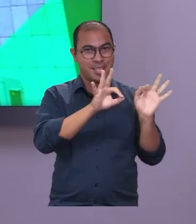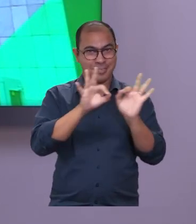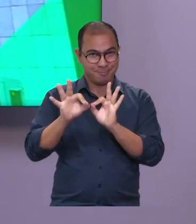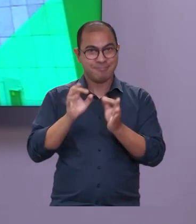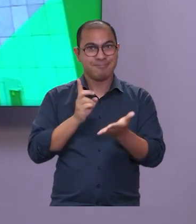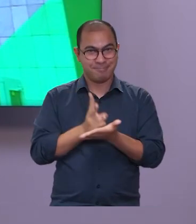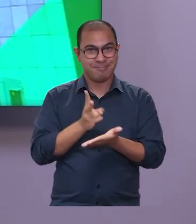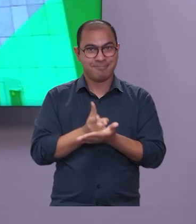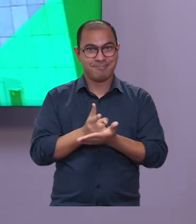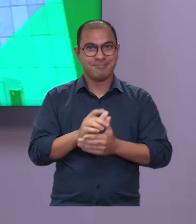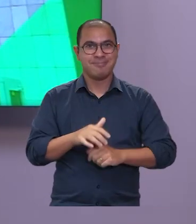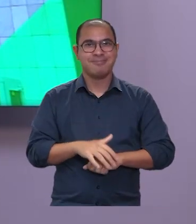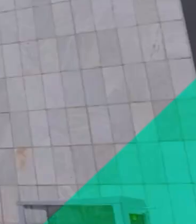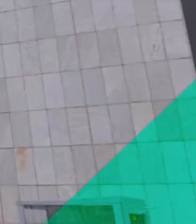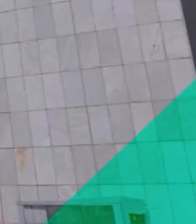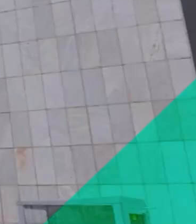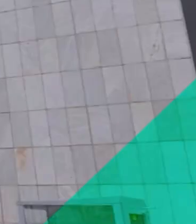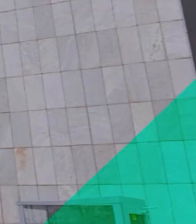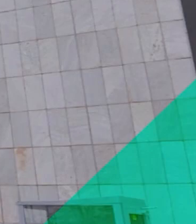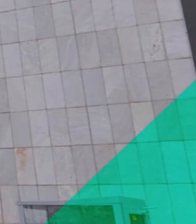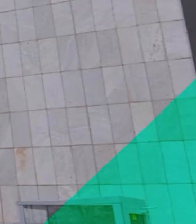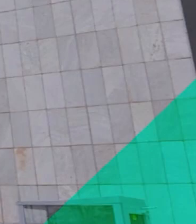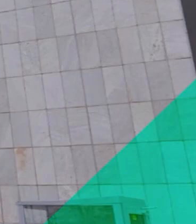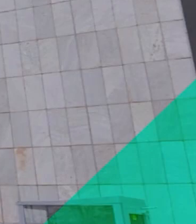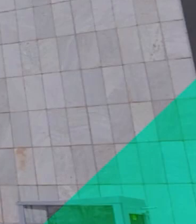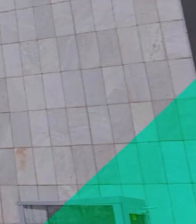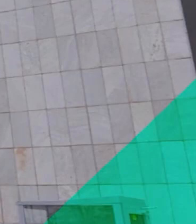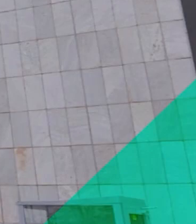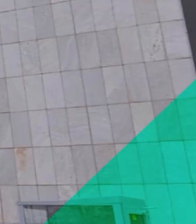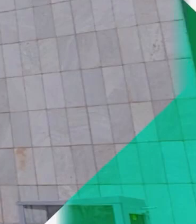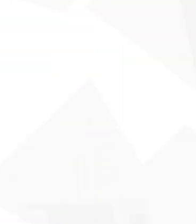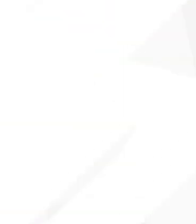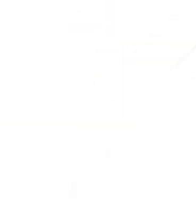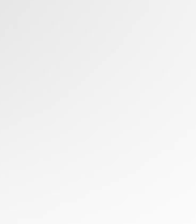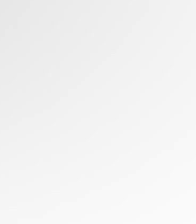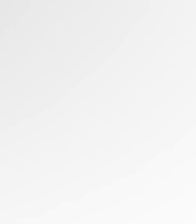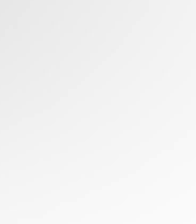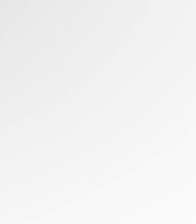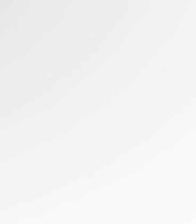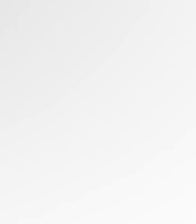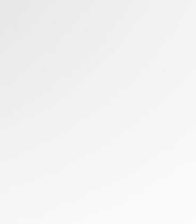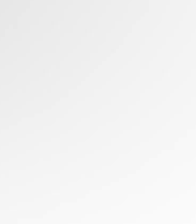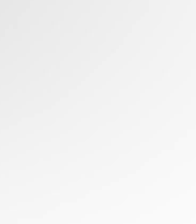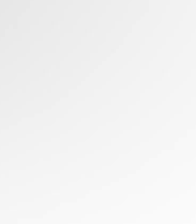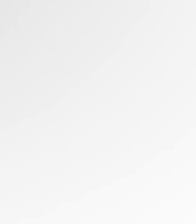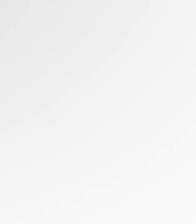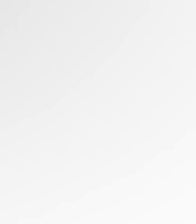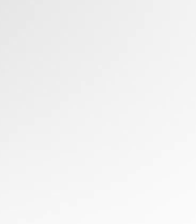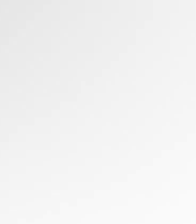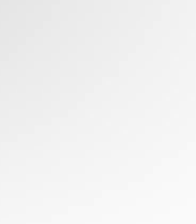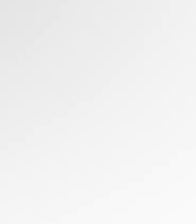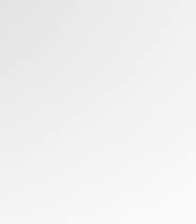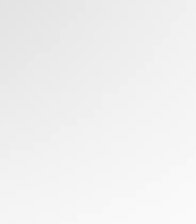ligado na nossa programação. Música Música Música